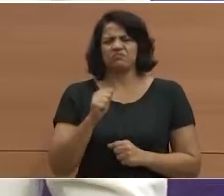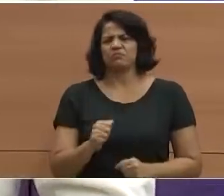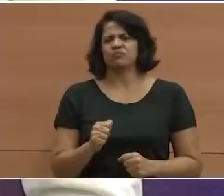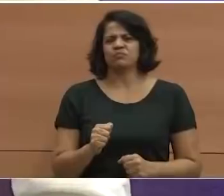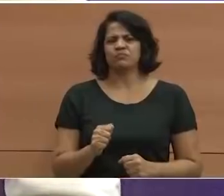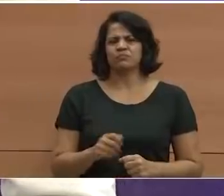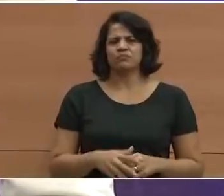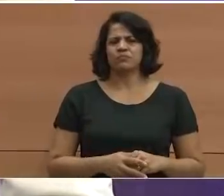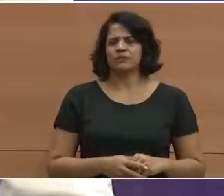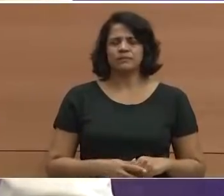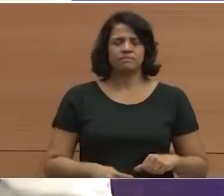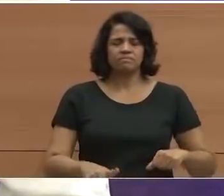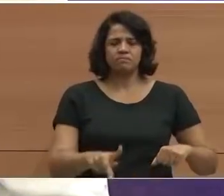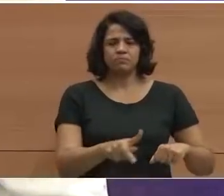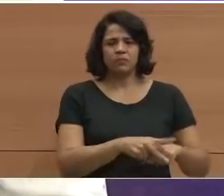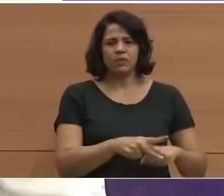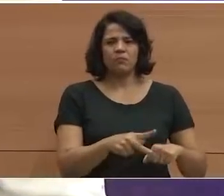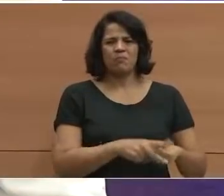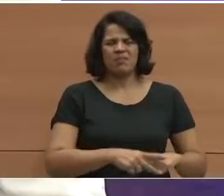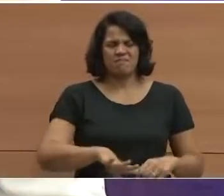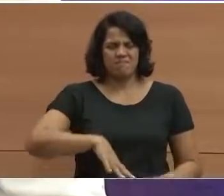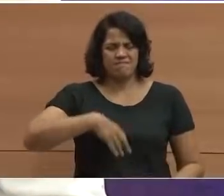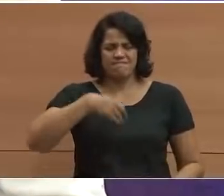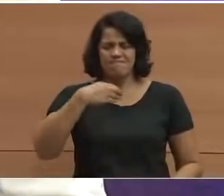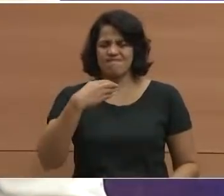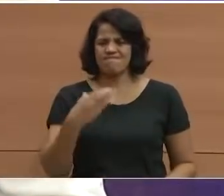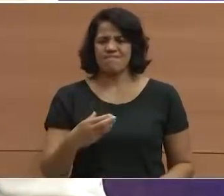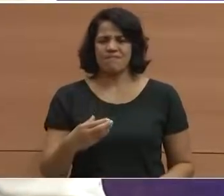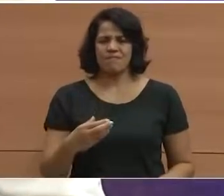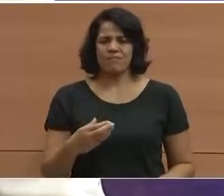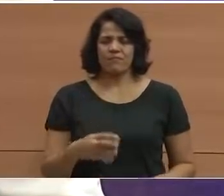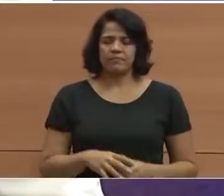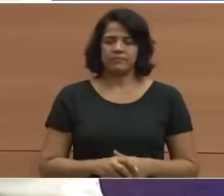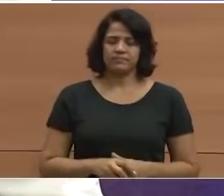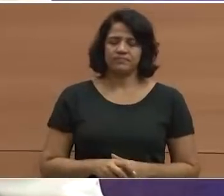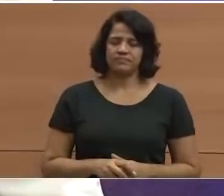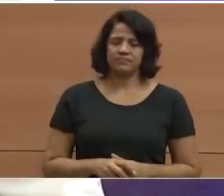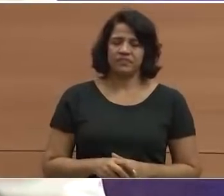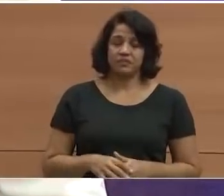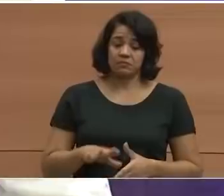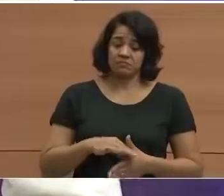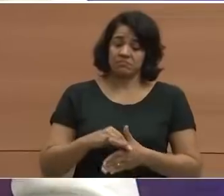demais. Pedro mexeu com a liderança forte dos judeus,